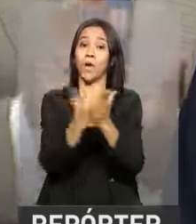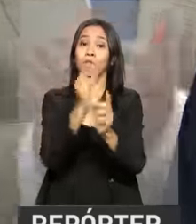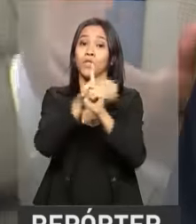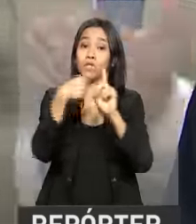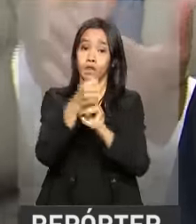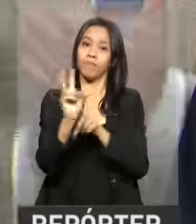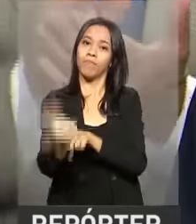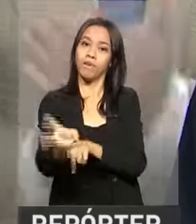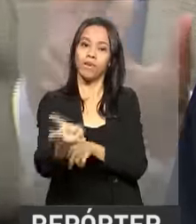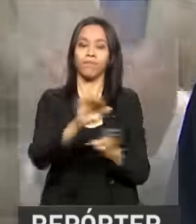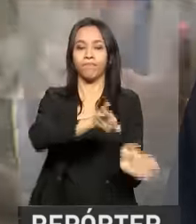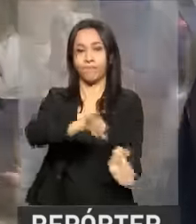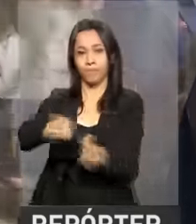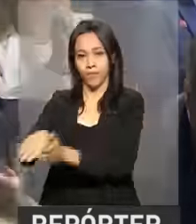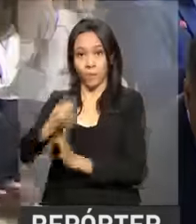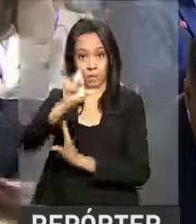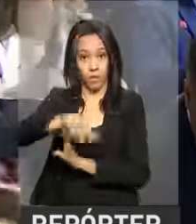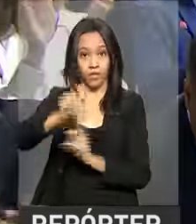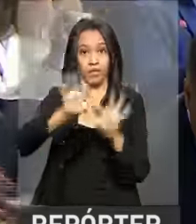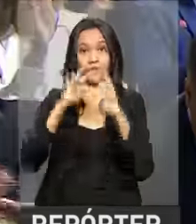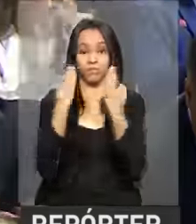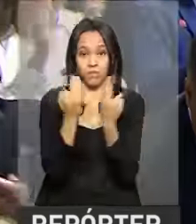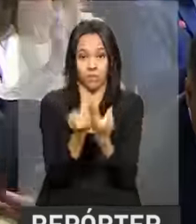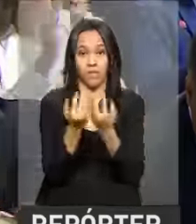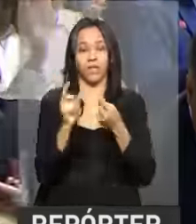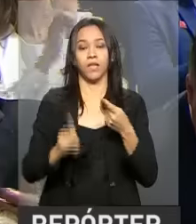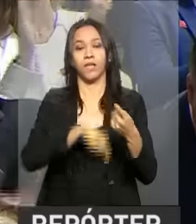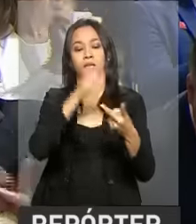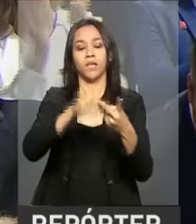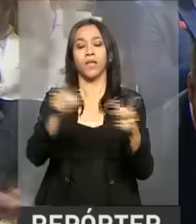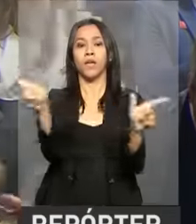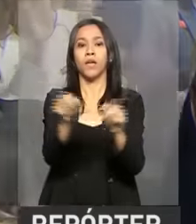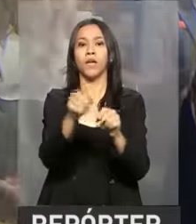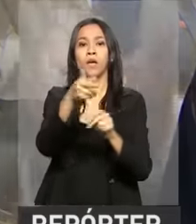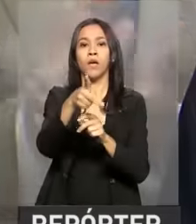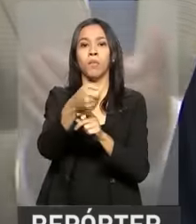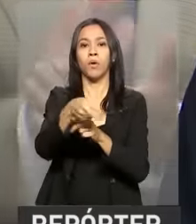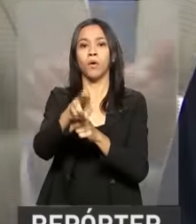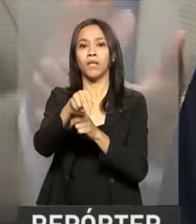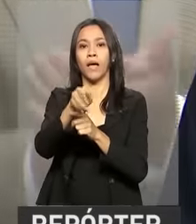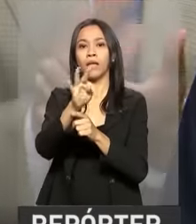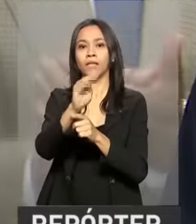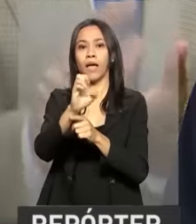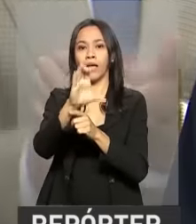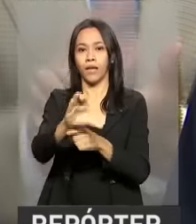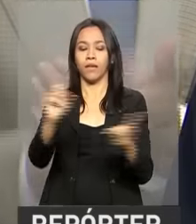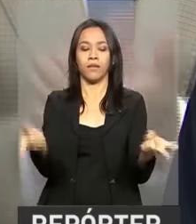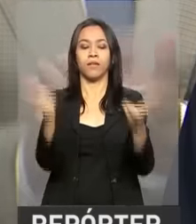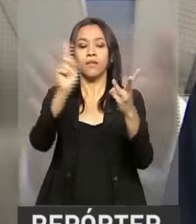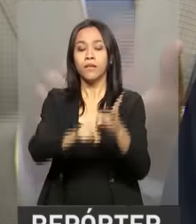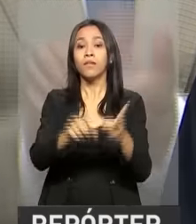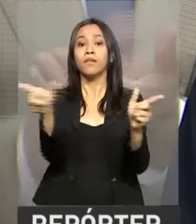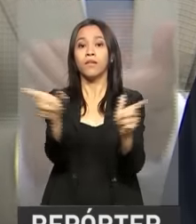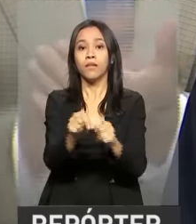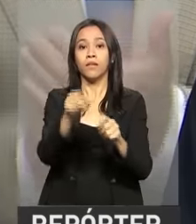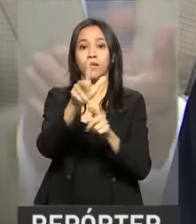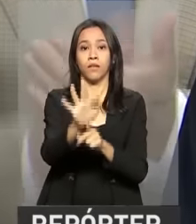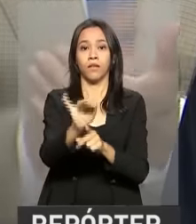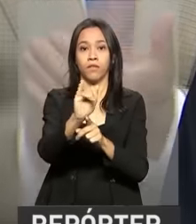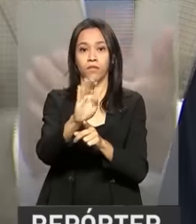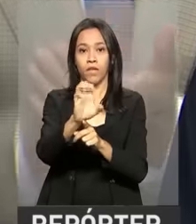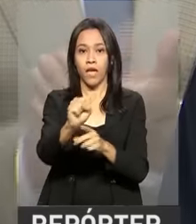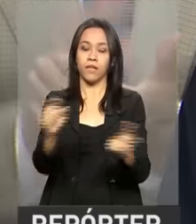bolsa família o pratec o FIES o